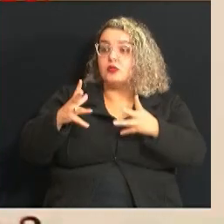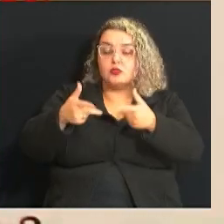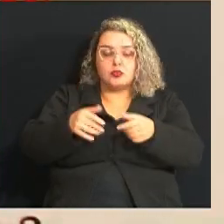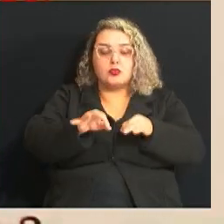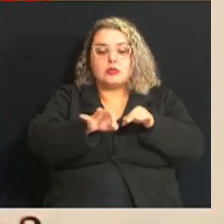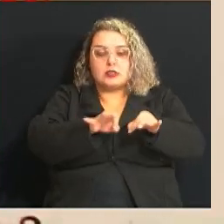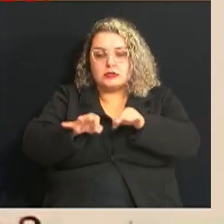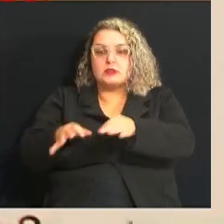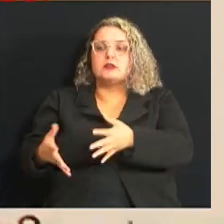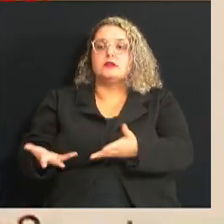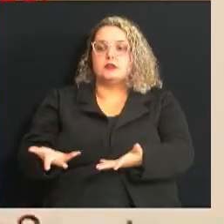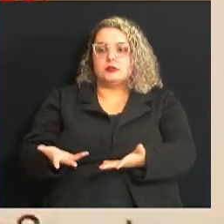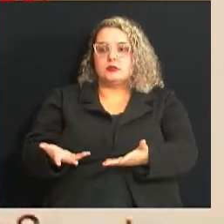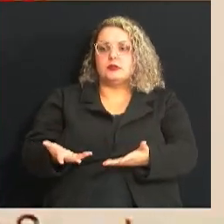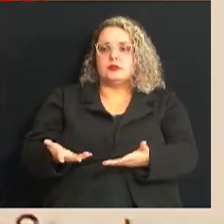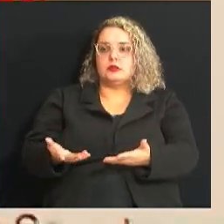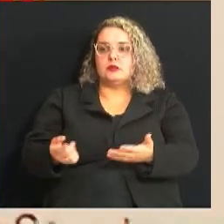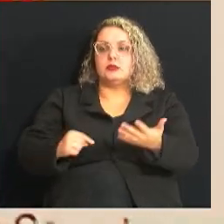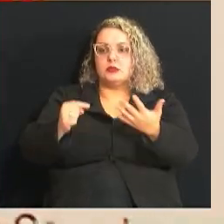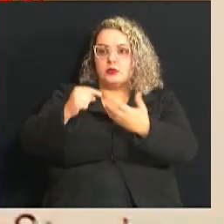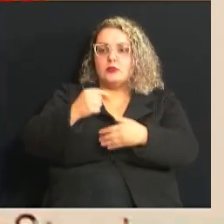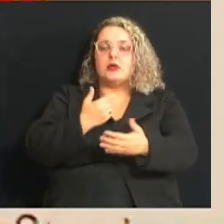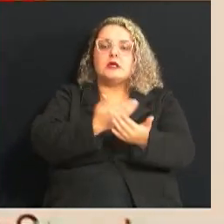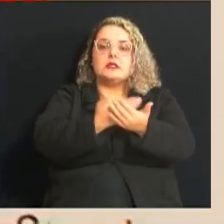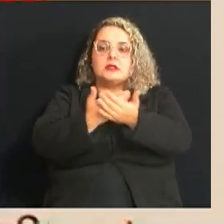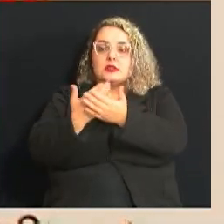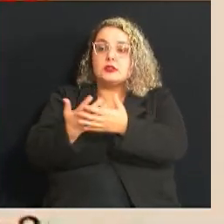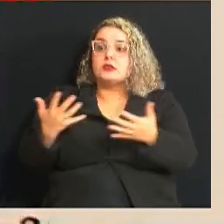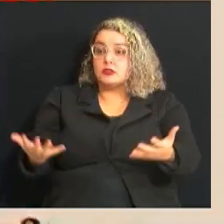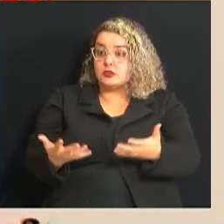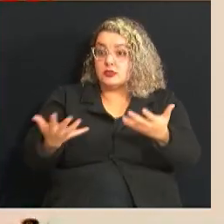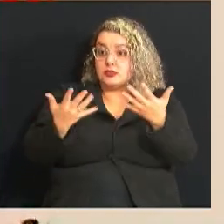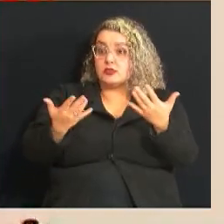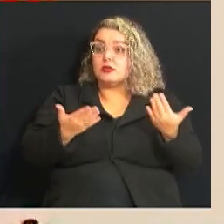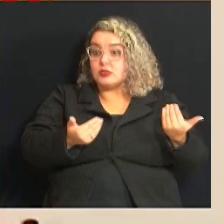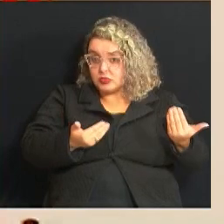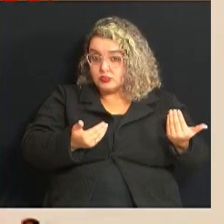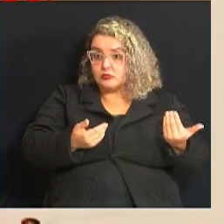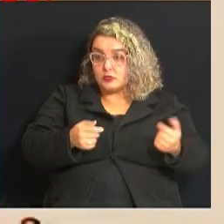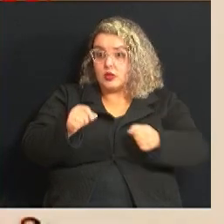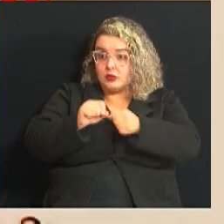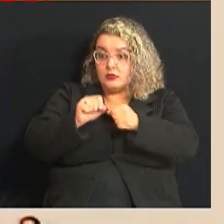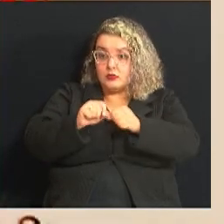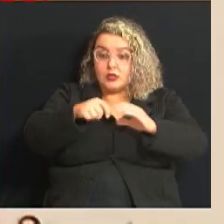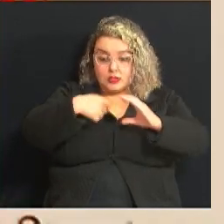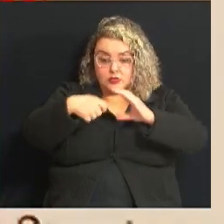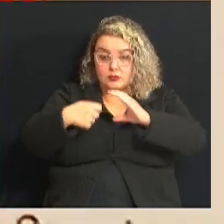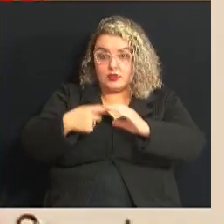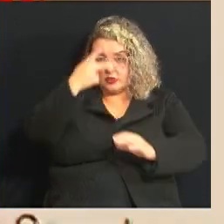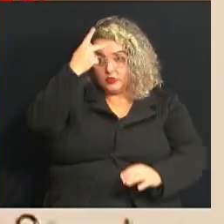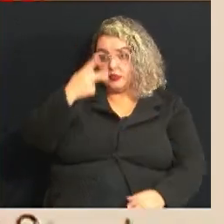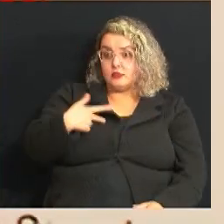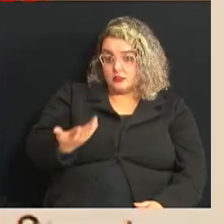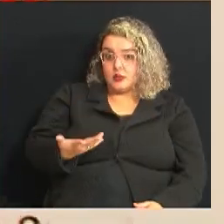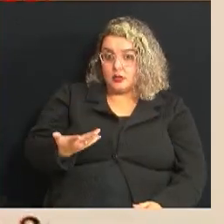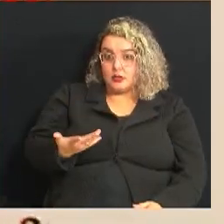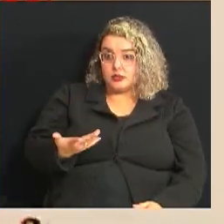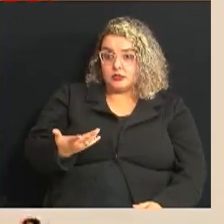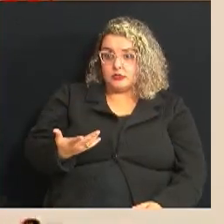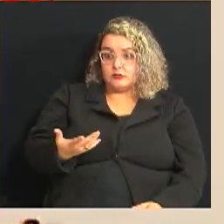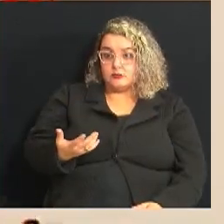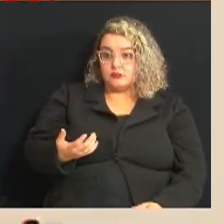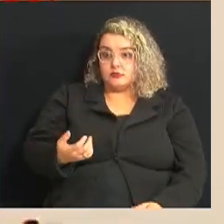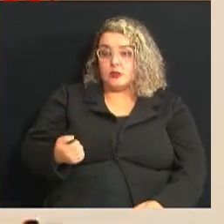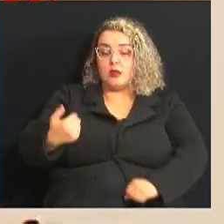essa preparação. Nenhuma das aulas a gente até incentiva que esse jovem faça uma gravação dele mesmo. A gente dá dicas para que ele possa fazer